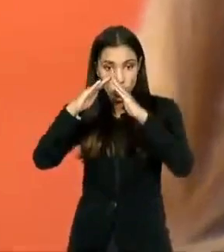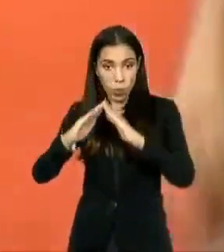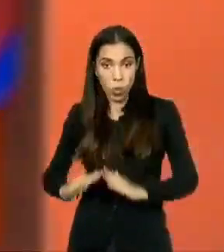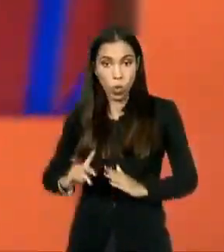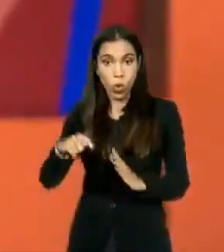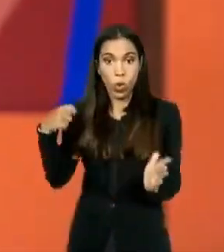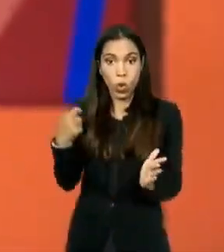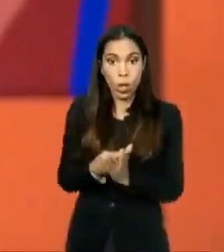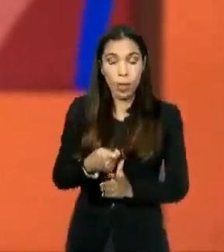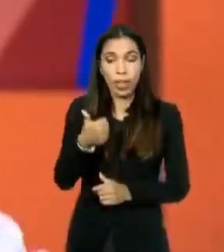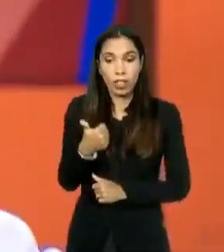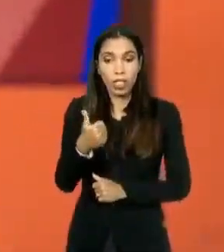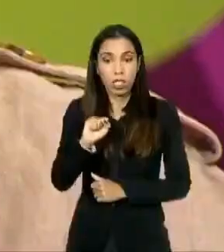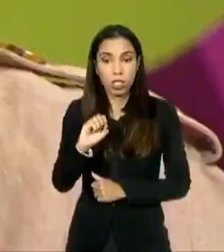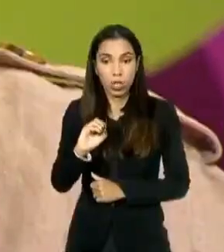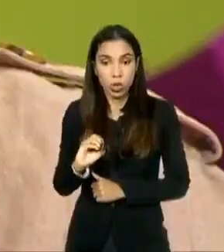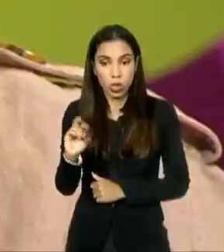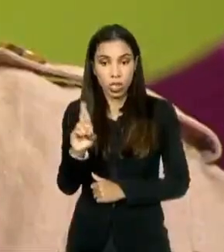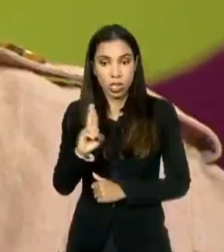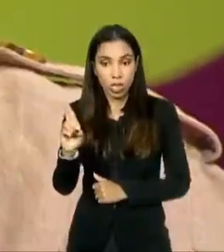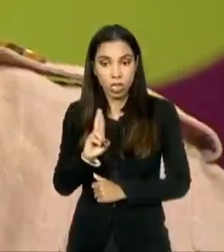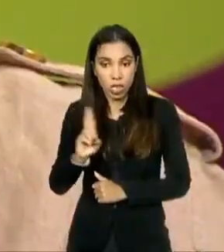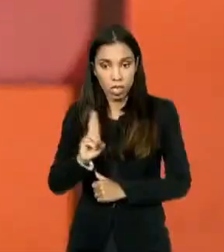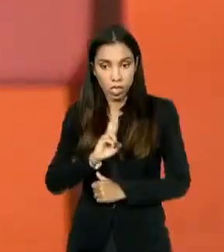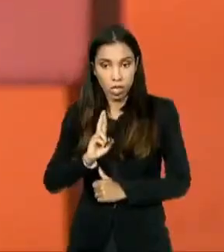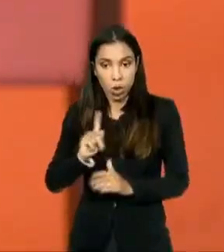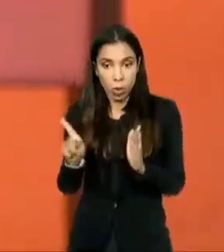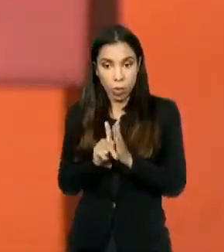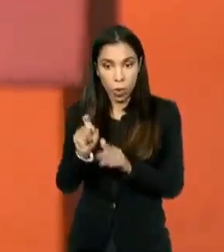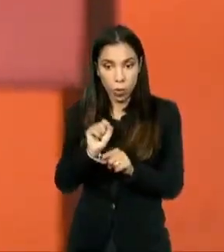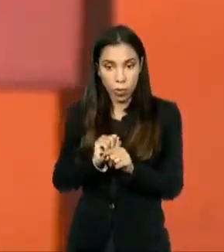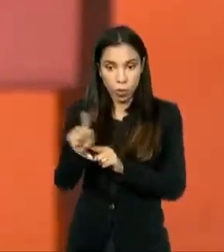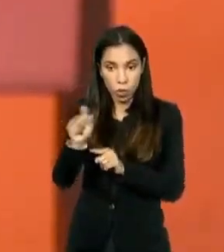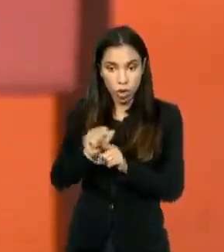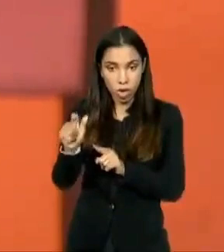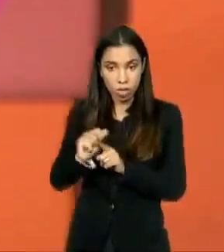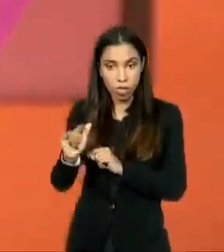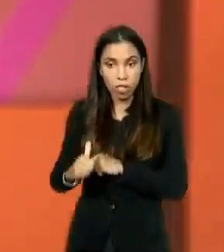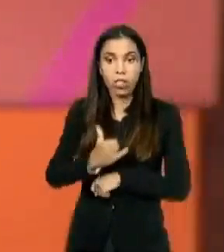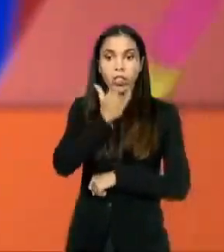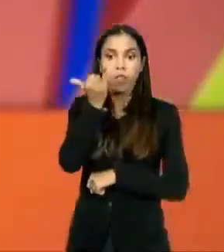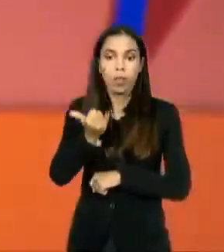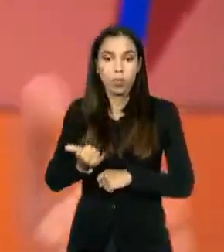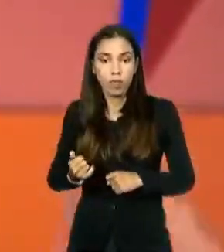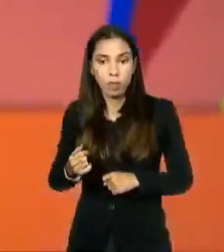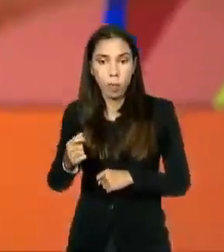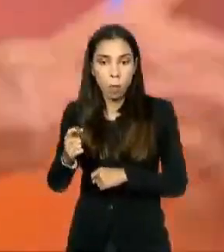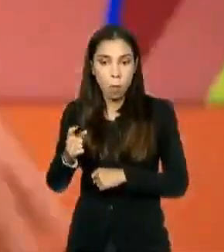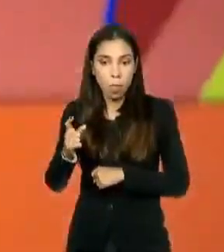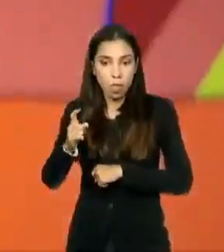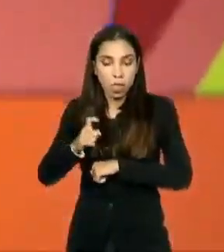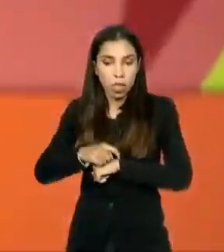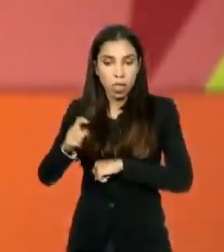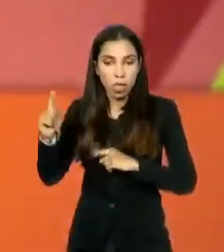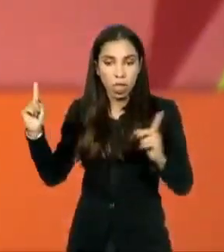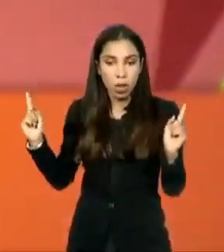pagavam R$180 por uma kitnet no Vidigal de aluguel, e que, de repente, em pouco tempo, passou a